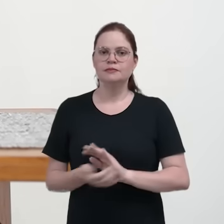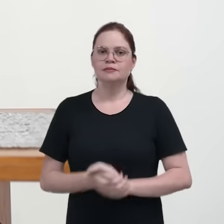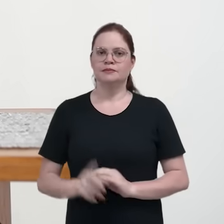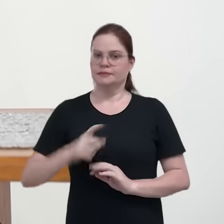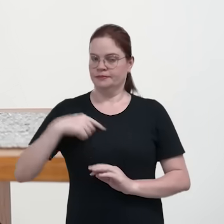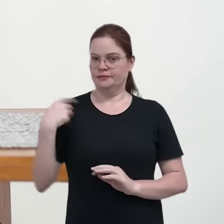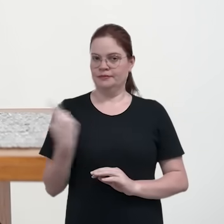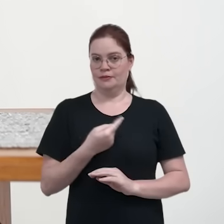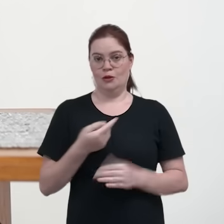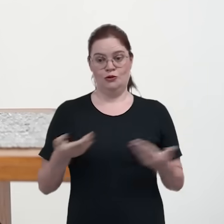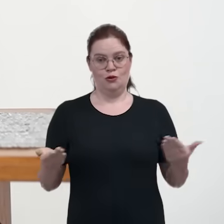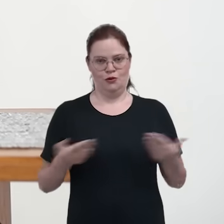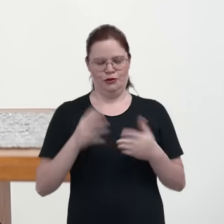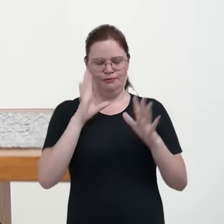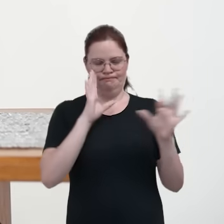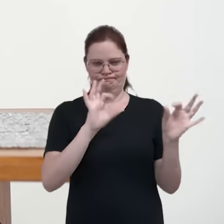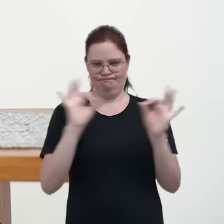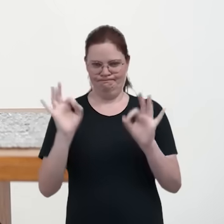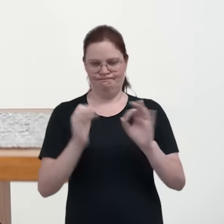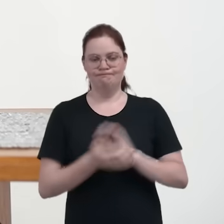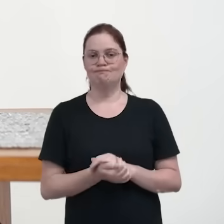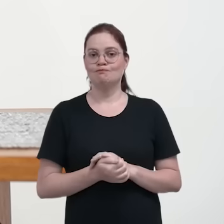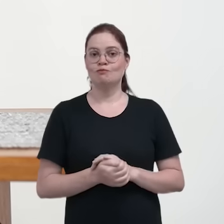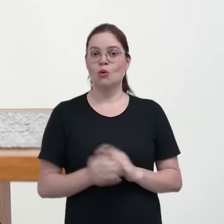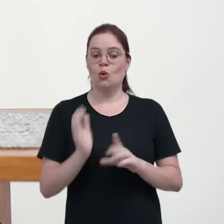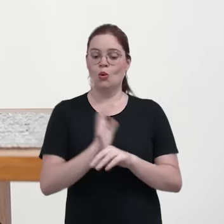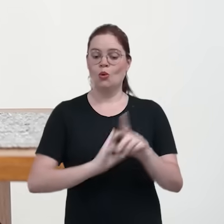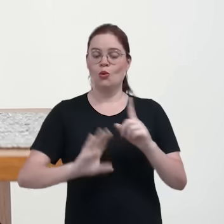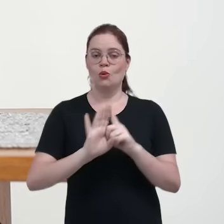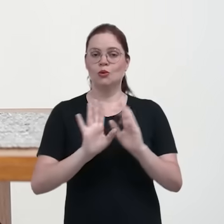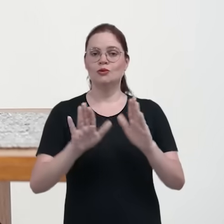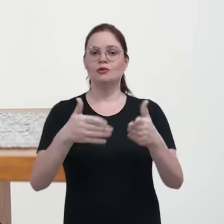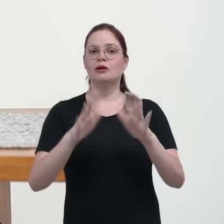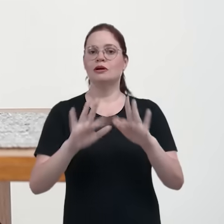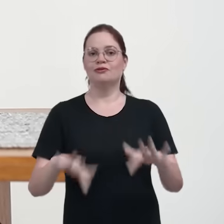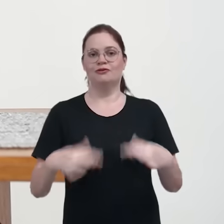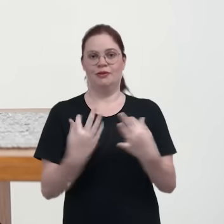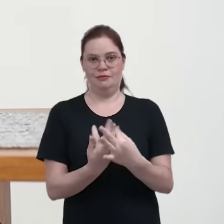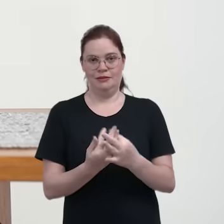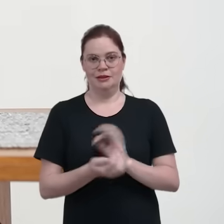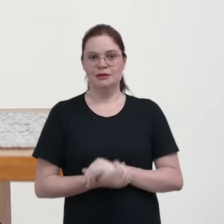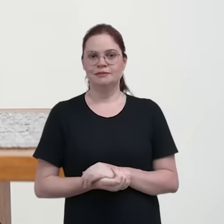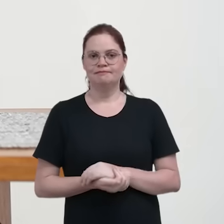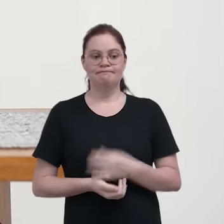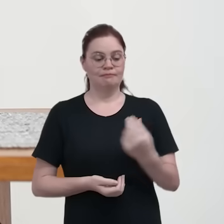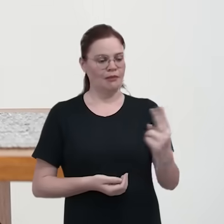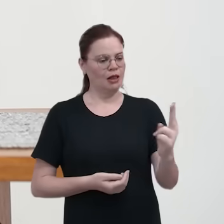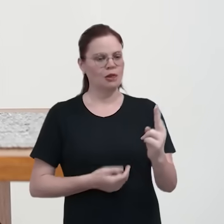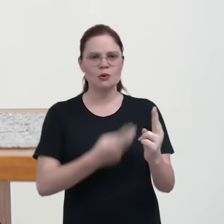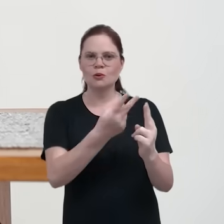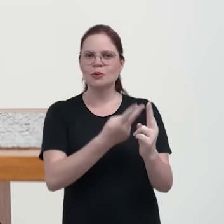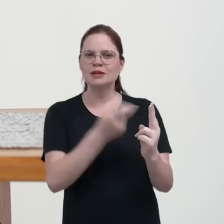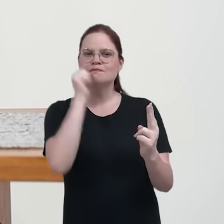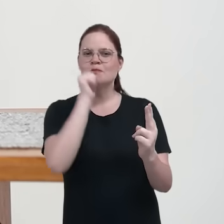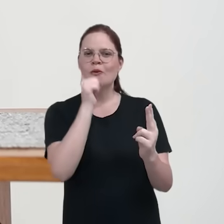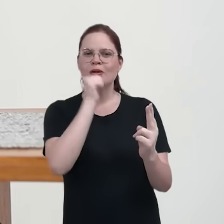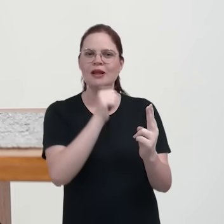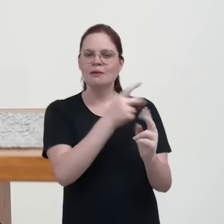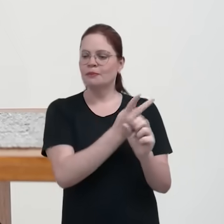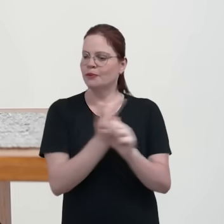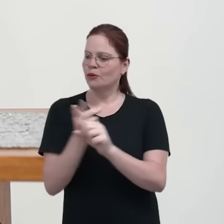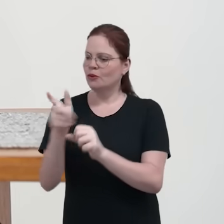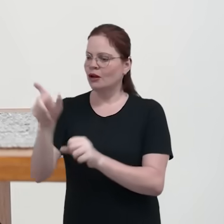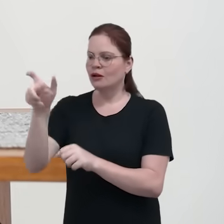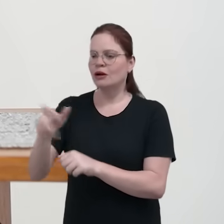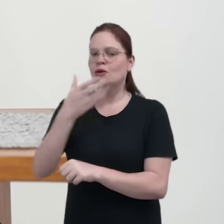as famílias. E aqui nós vemos a causa de duas mulheres que procuraram o rei